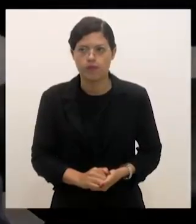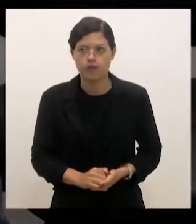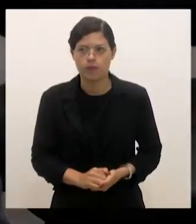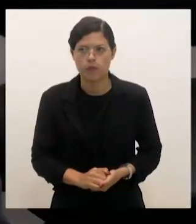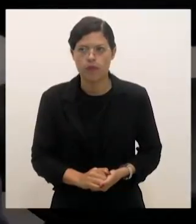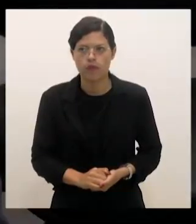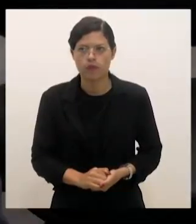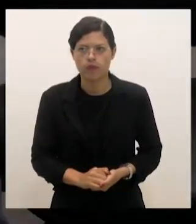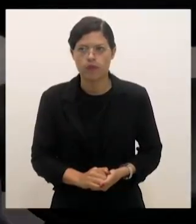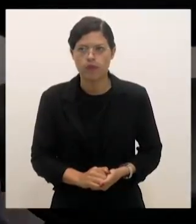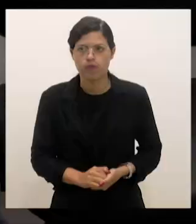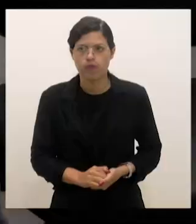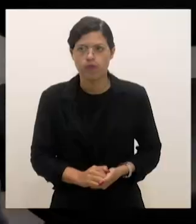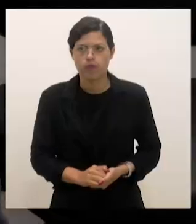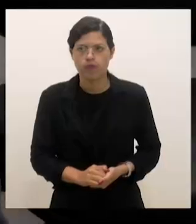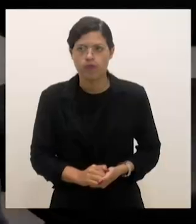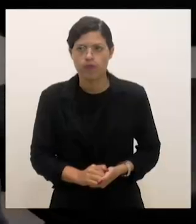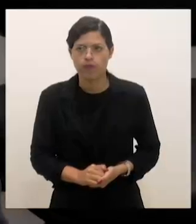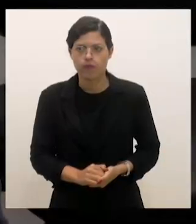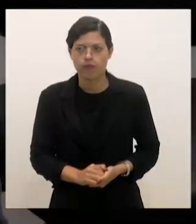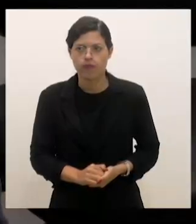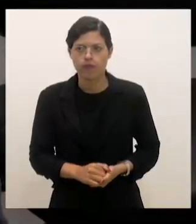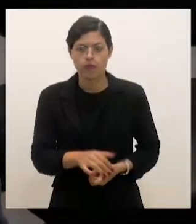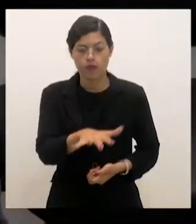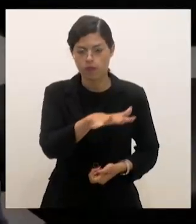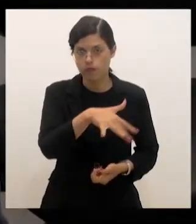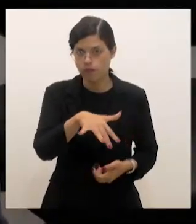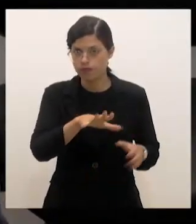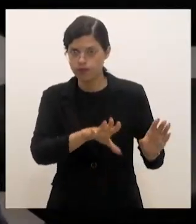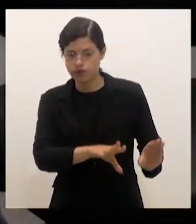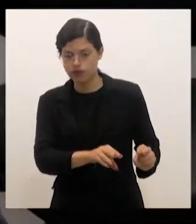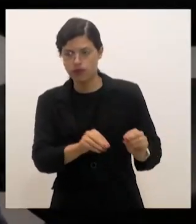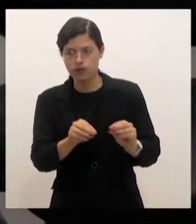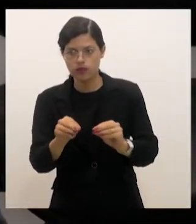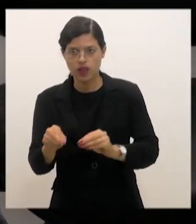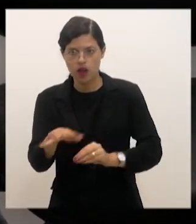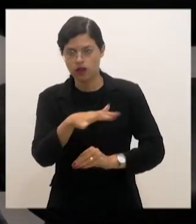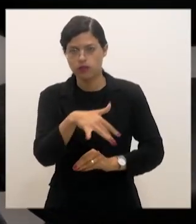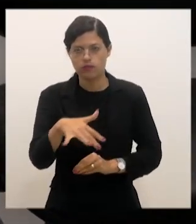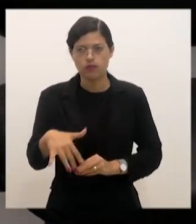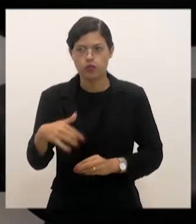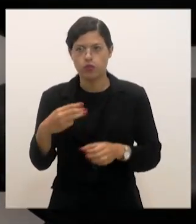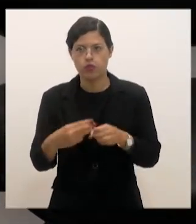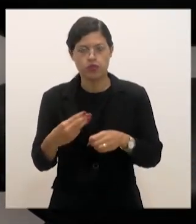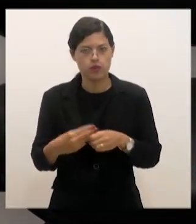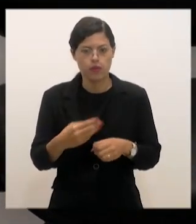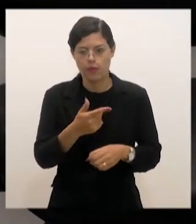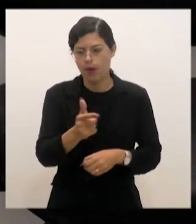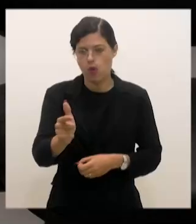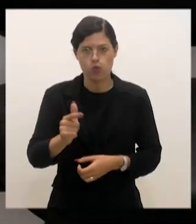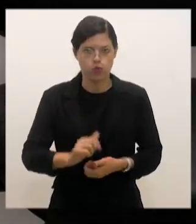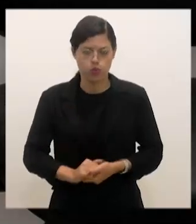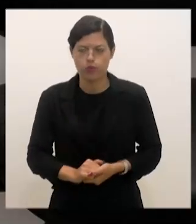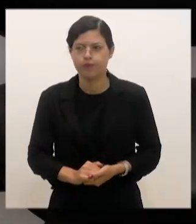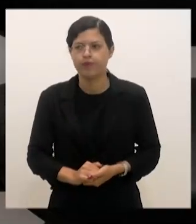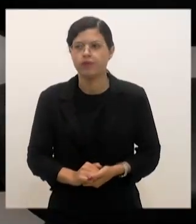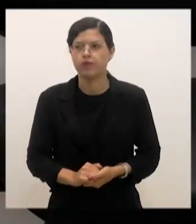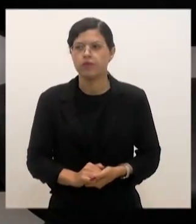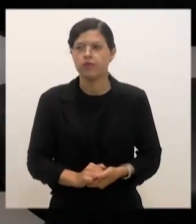Vai lá, deputado. Transfere áreas territoriais de um município para o outro.